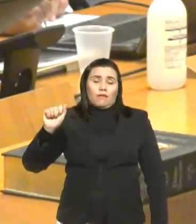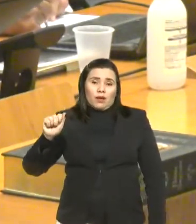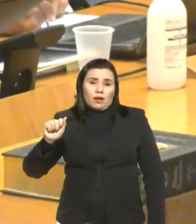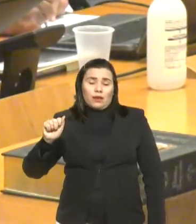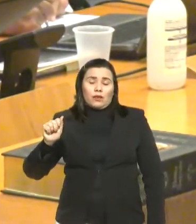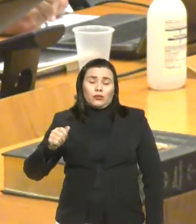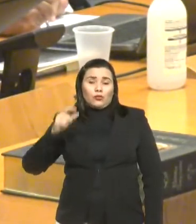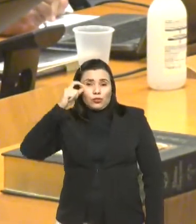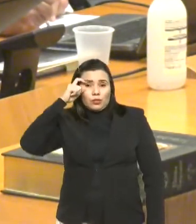requerimentos